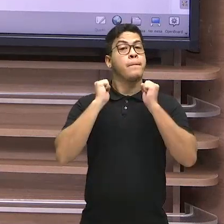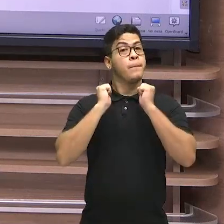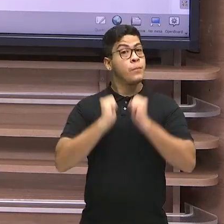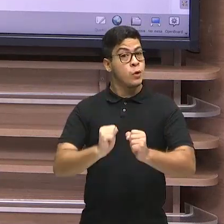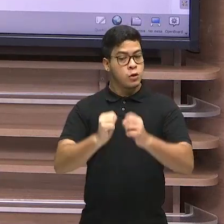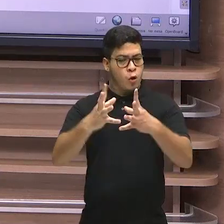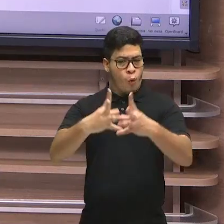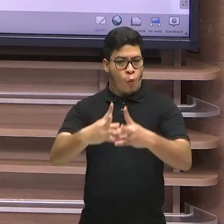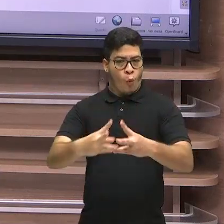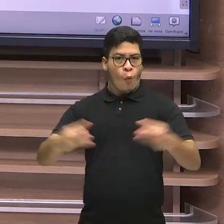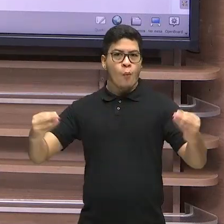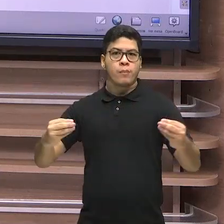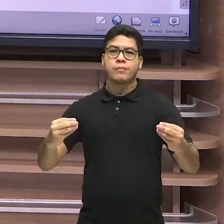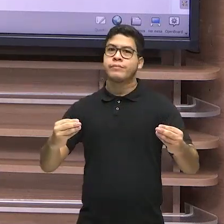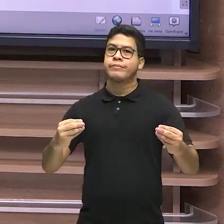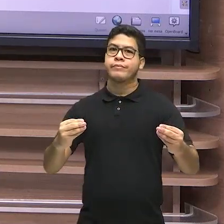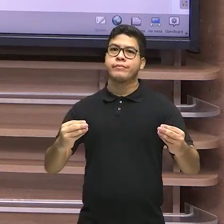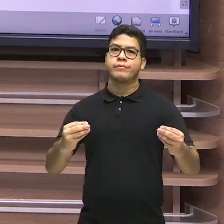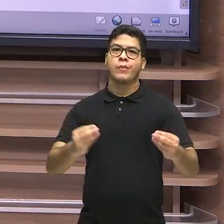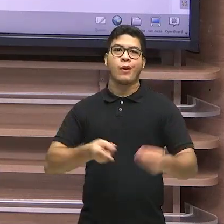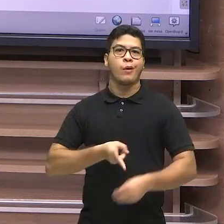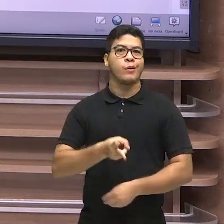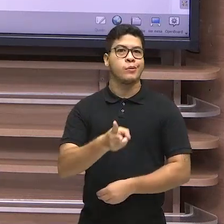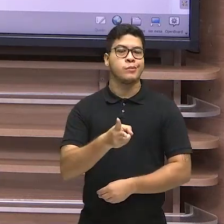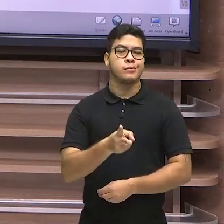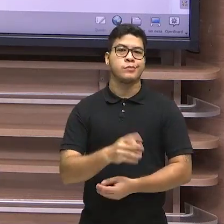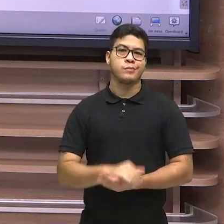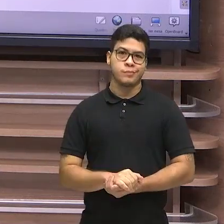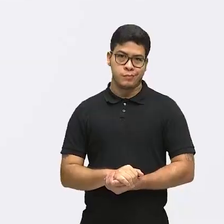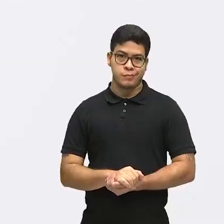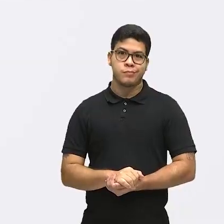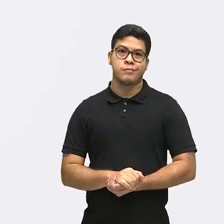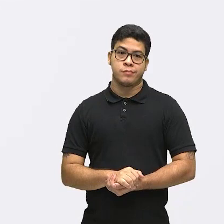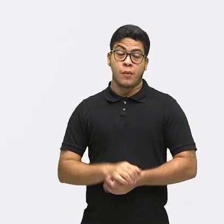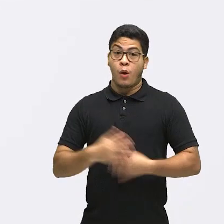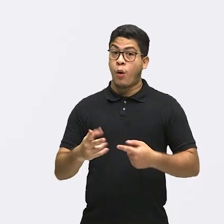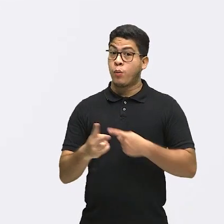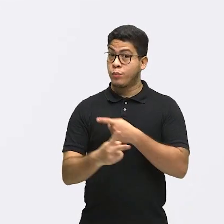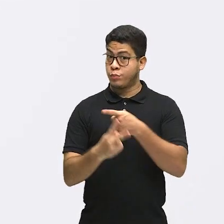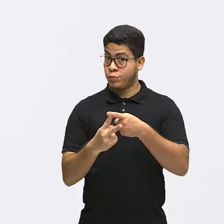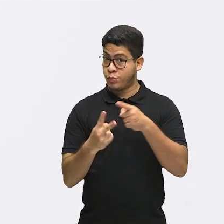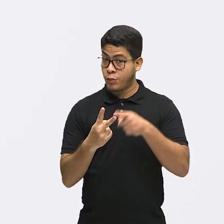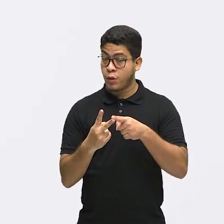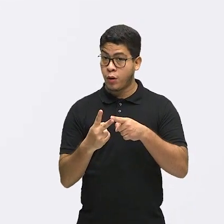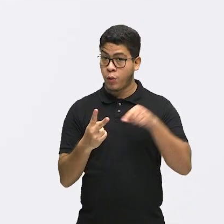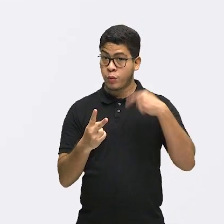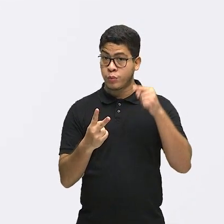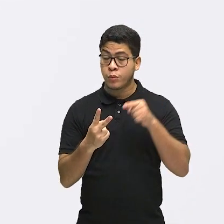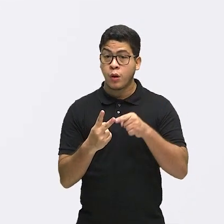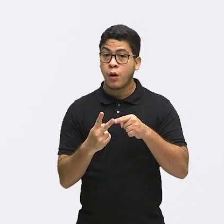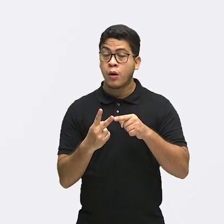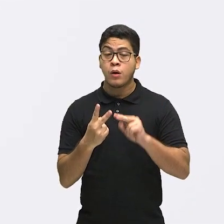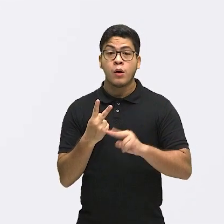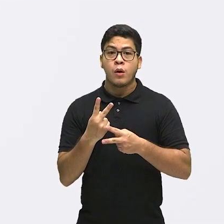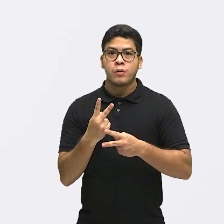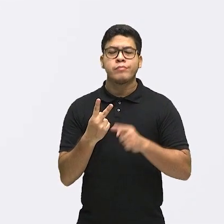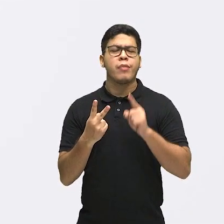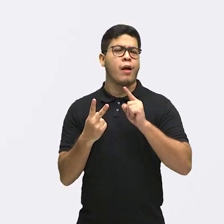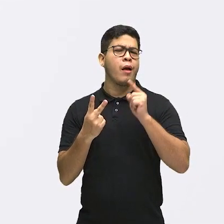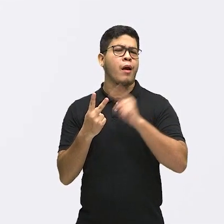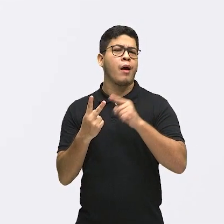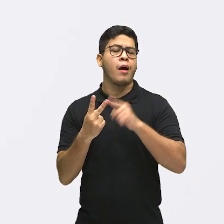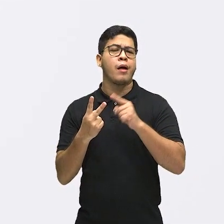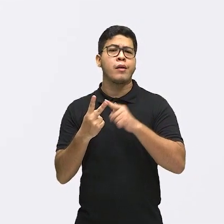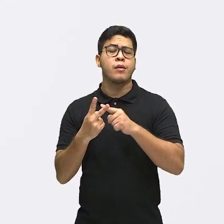várias espécies. E ela pode acontecer de duas causas, olha só. As causas naturais. O que são